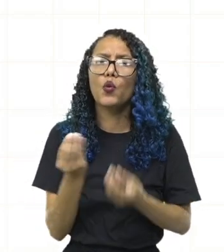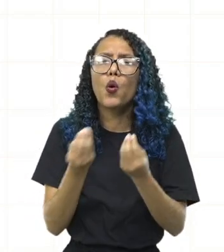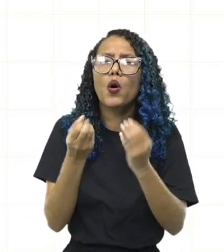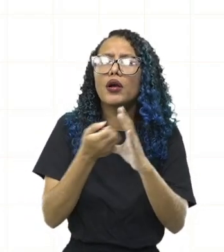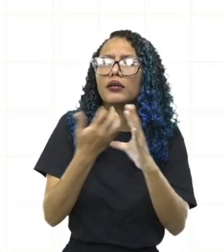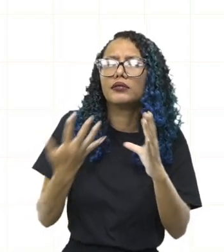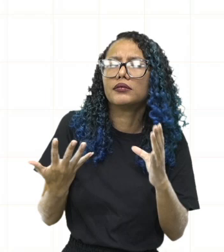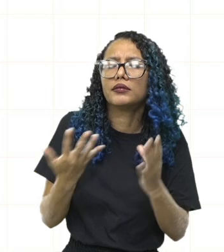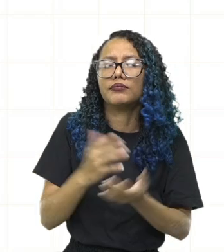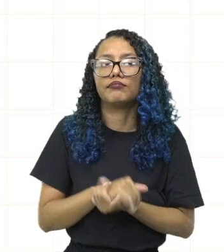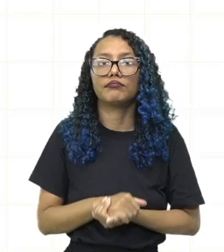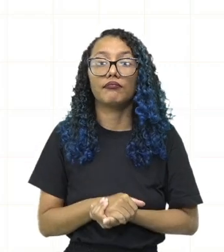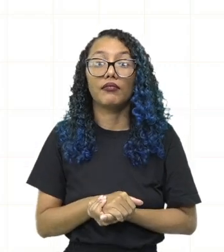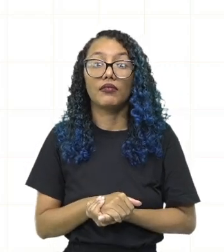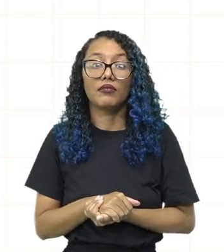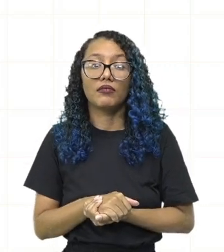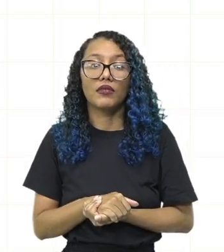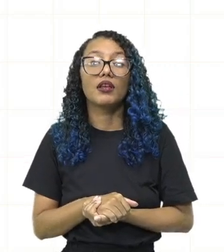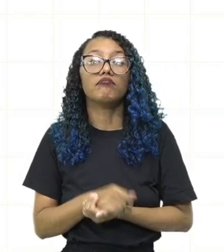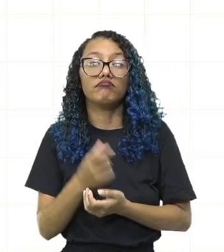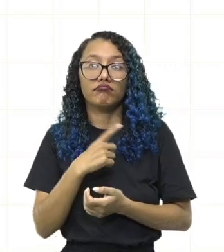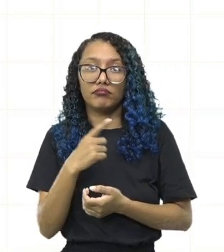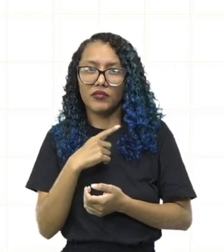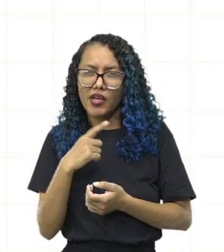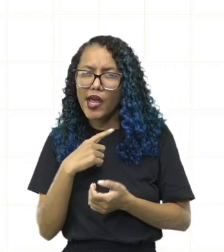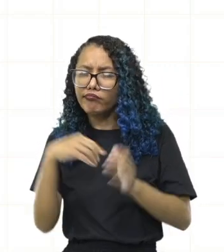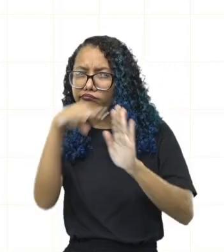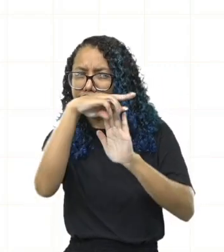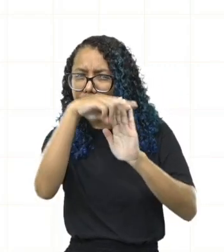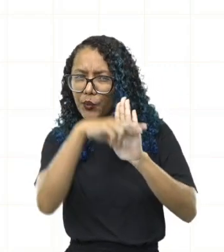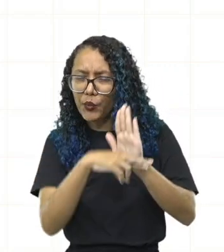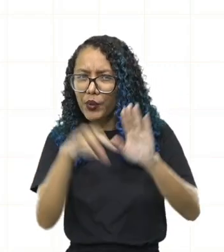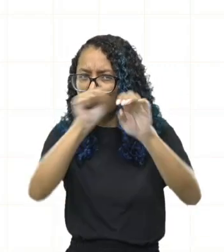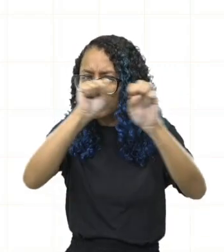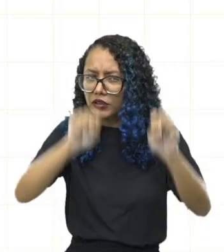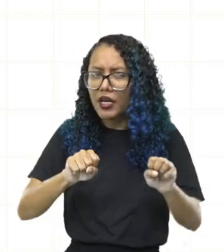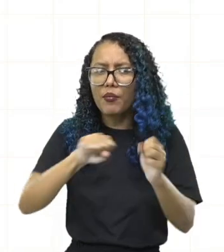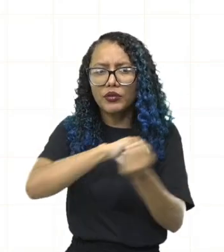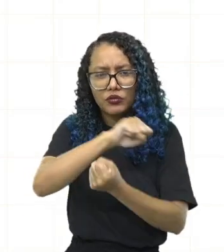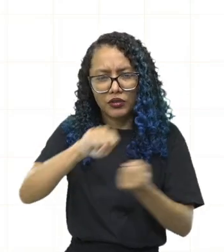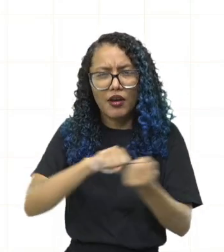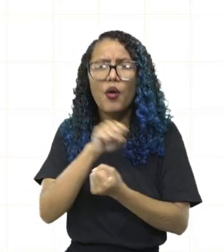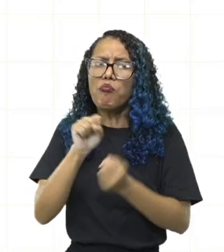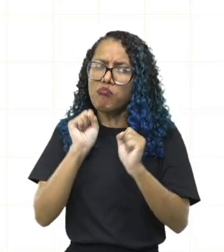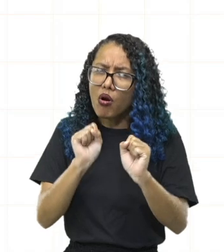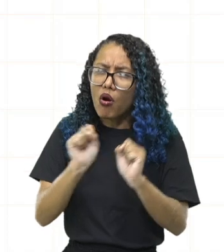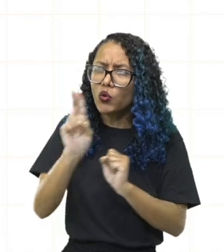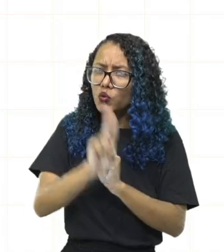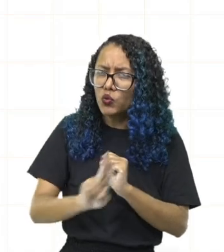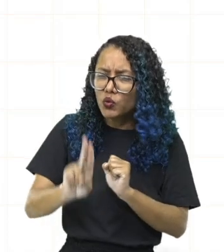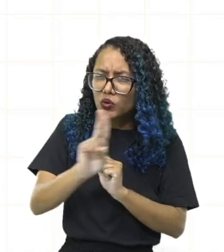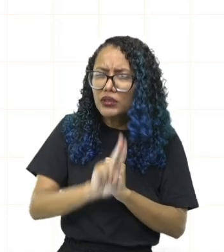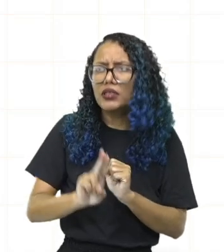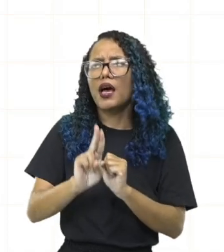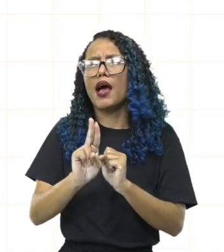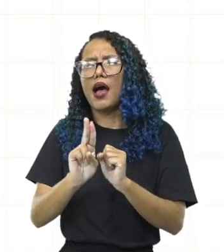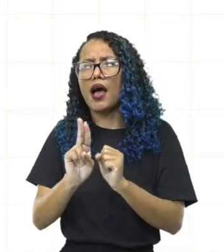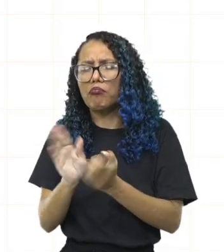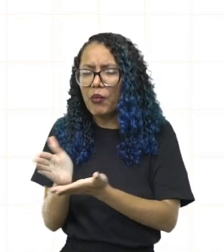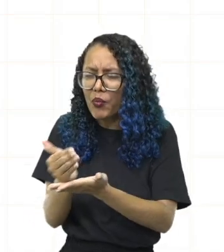sistemas sustentáveis, tá bom? Então, aqui você vai utilizar os recursos, explorar os recursos